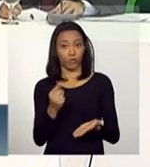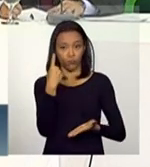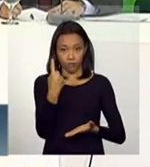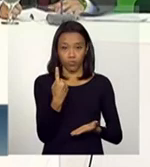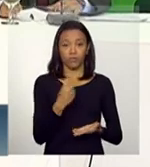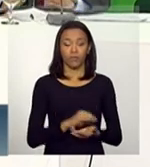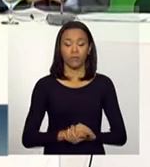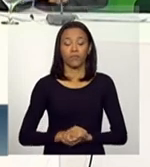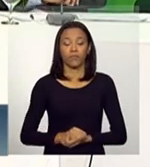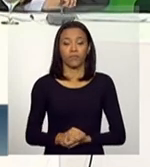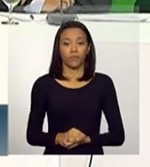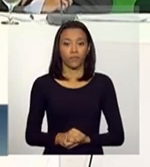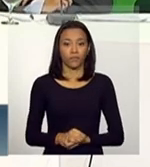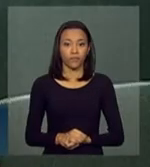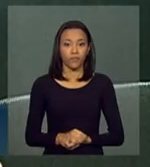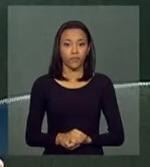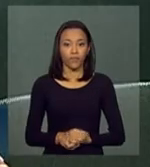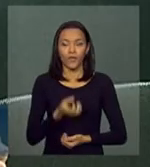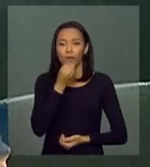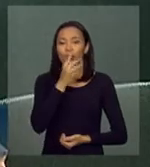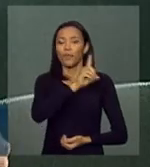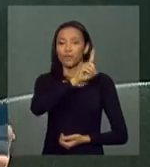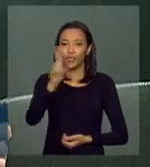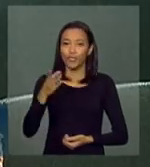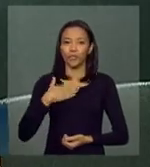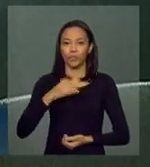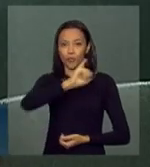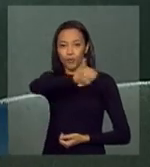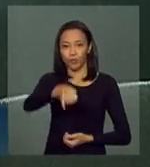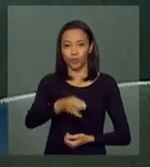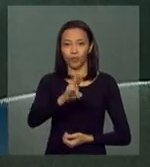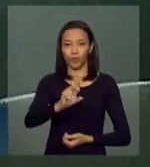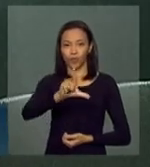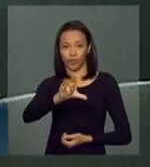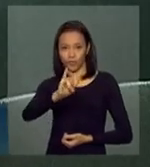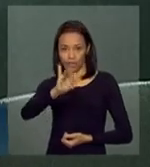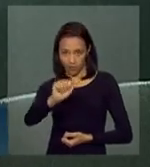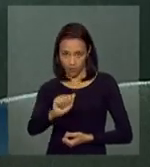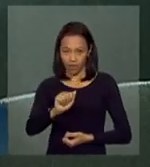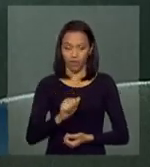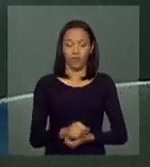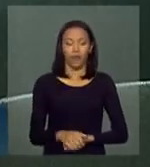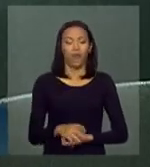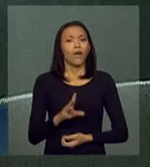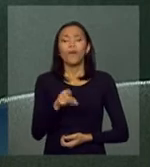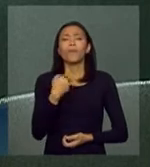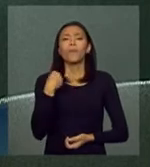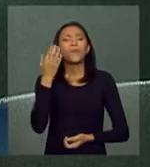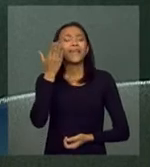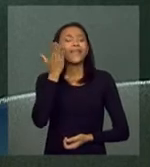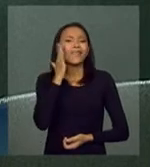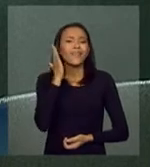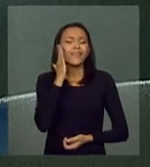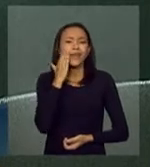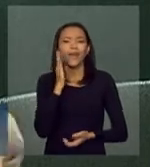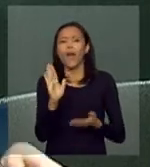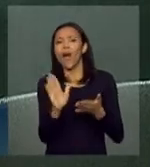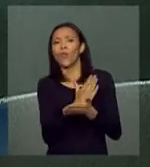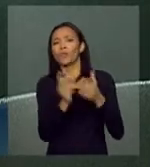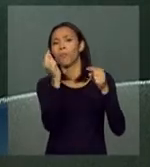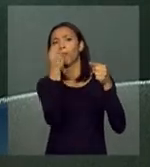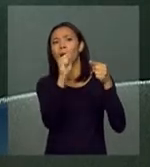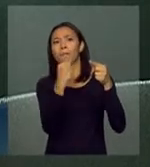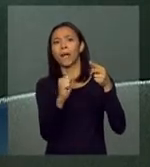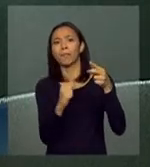titularidade. Bom dia. Júlia, da Folha de São Paulo. Ministro, gostaria de entender alguns pontos também.